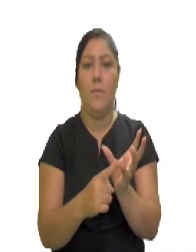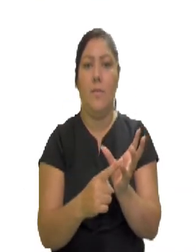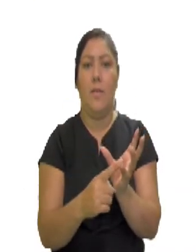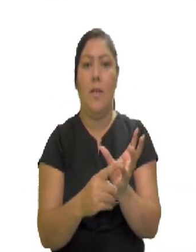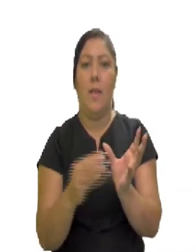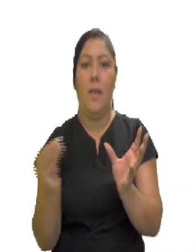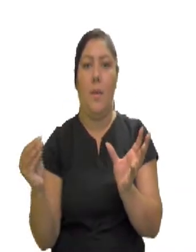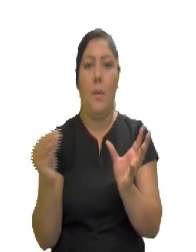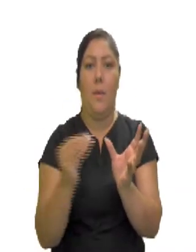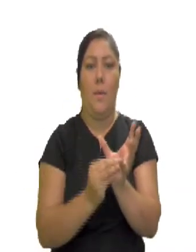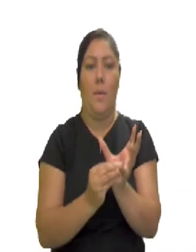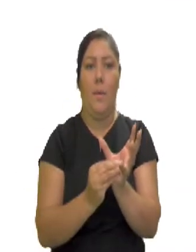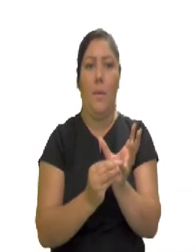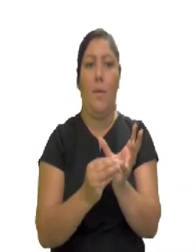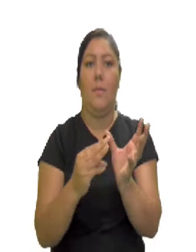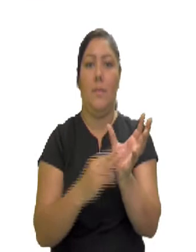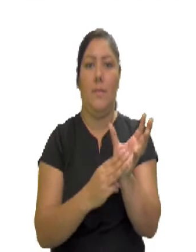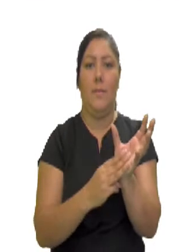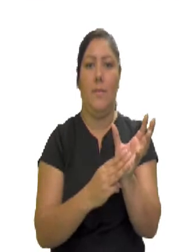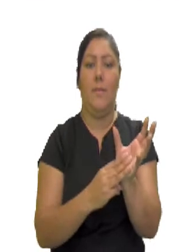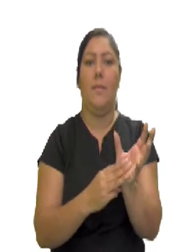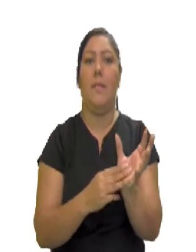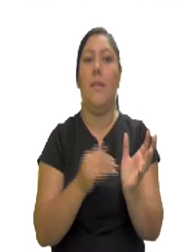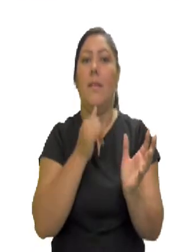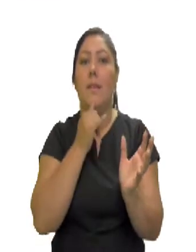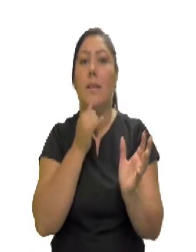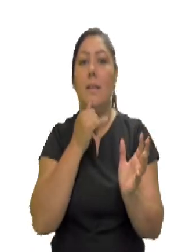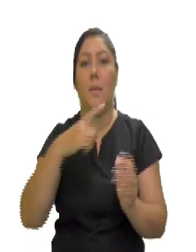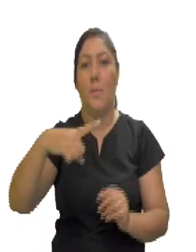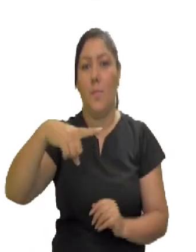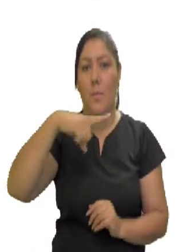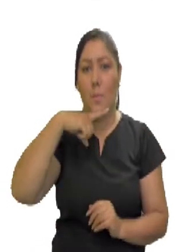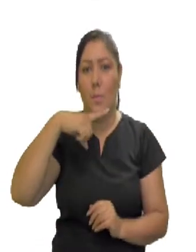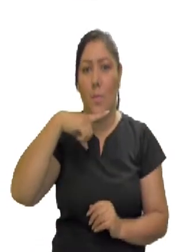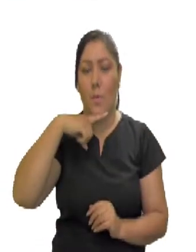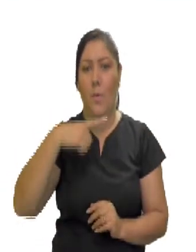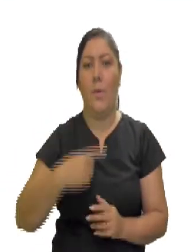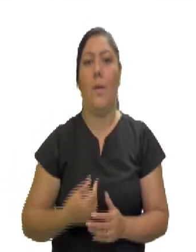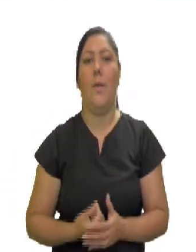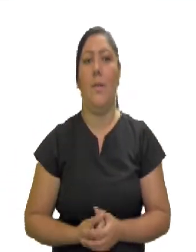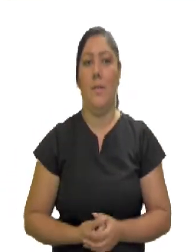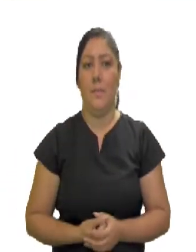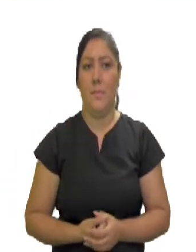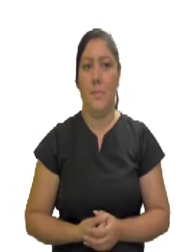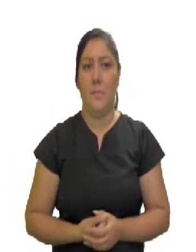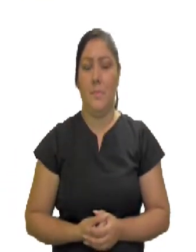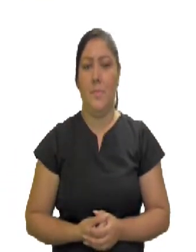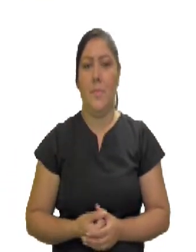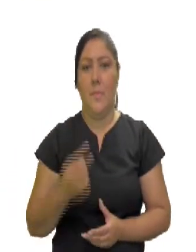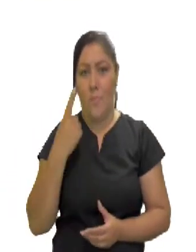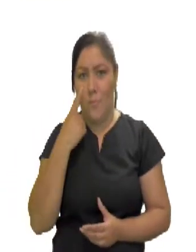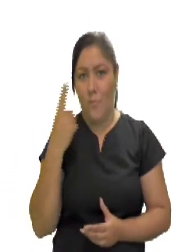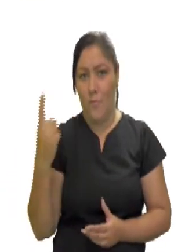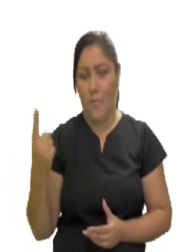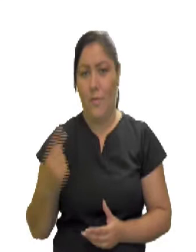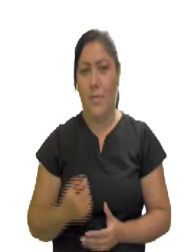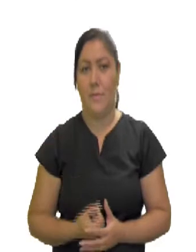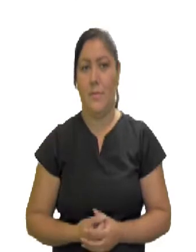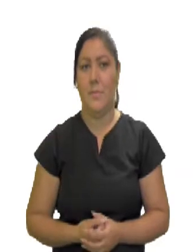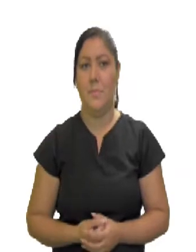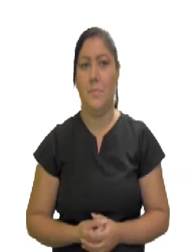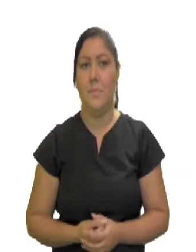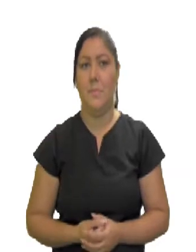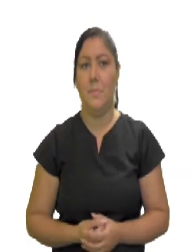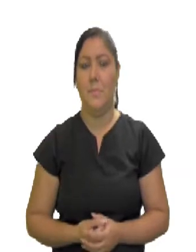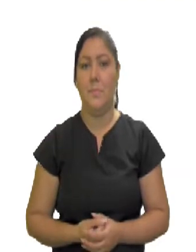mesma sílaba. Exemplo, queijo. Eu já coloquei separado para vocês verem